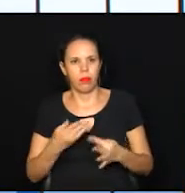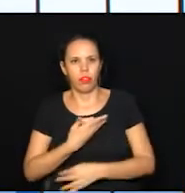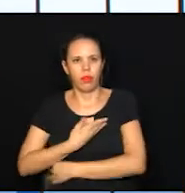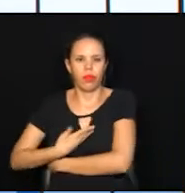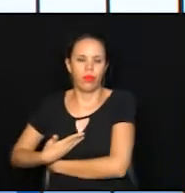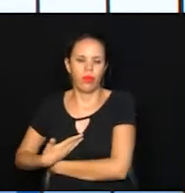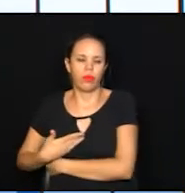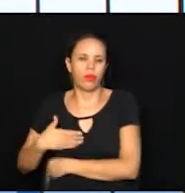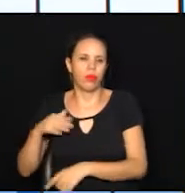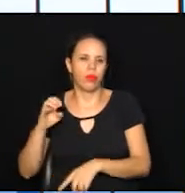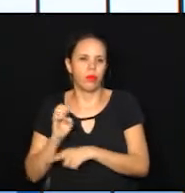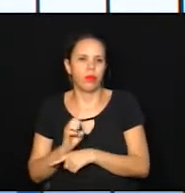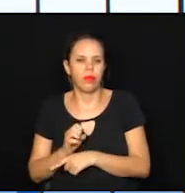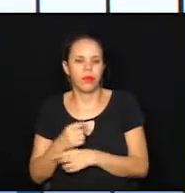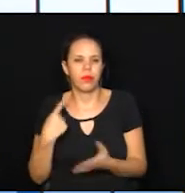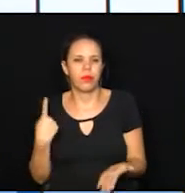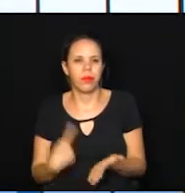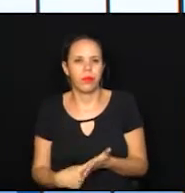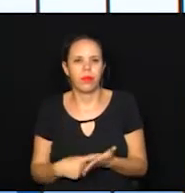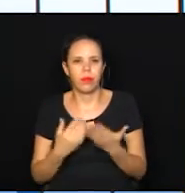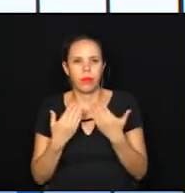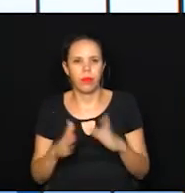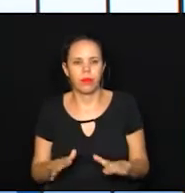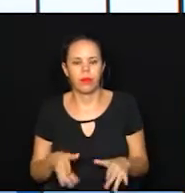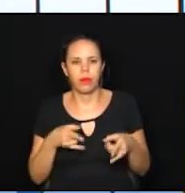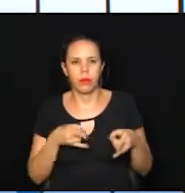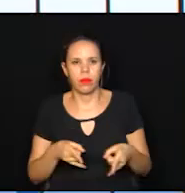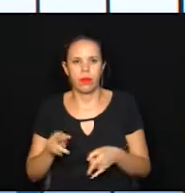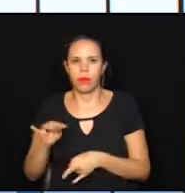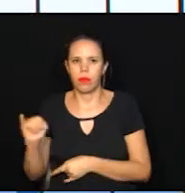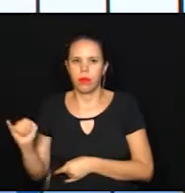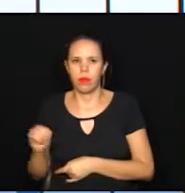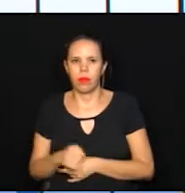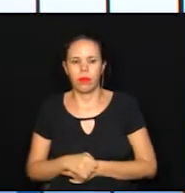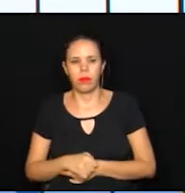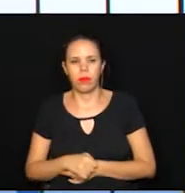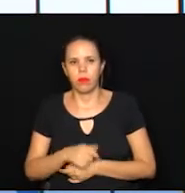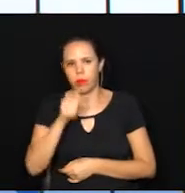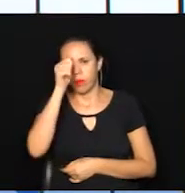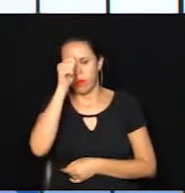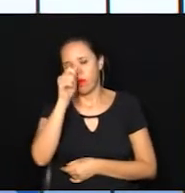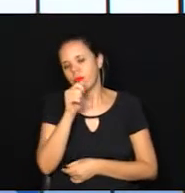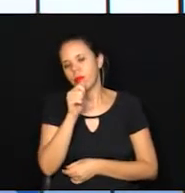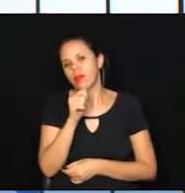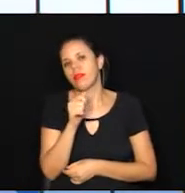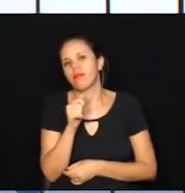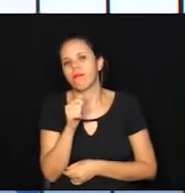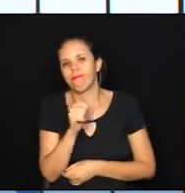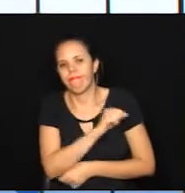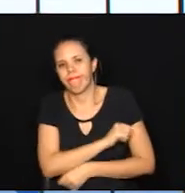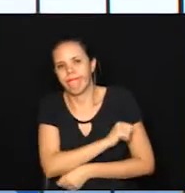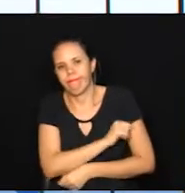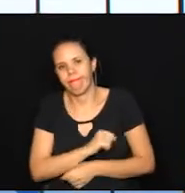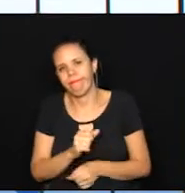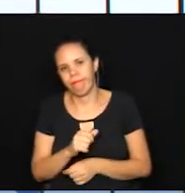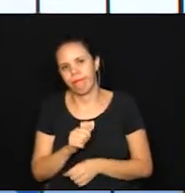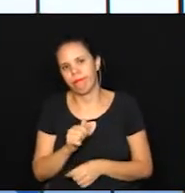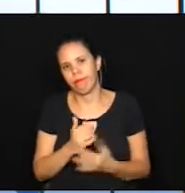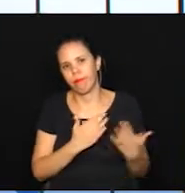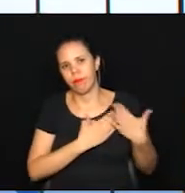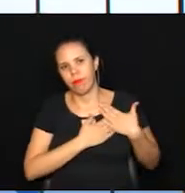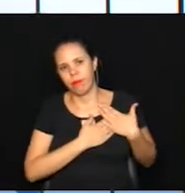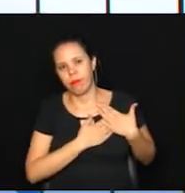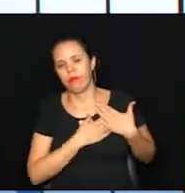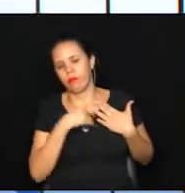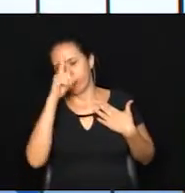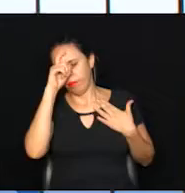do estado, que se comprometeu a abrir mais leitos de UTI e de enfermaria no AME, que foi inaugurado ano passado, inicialmente